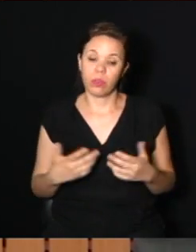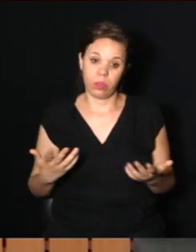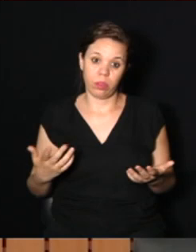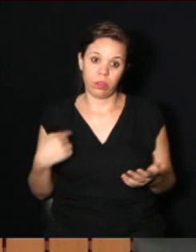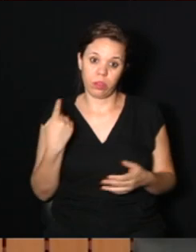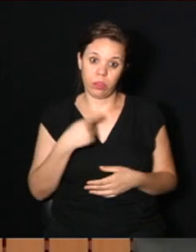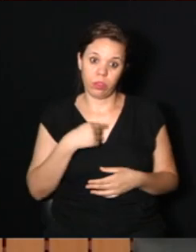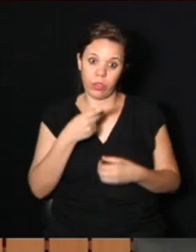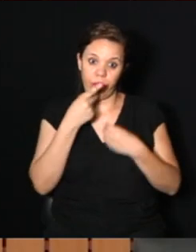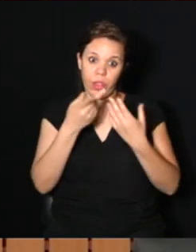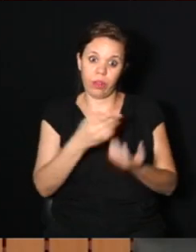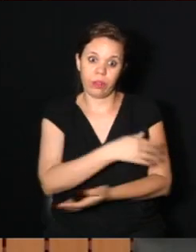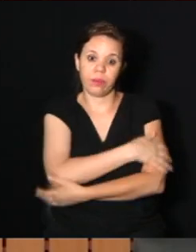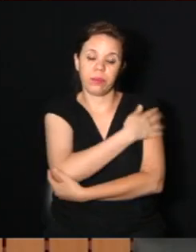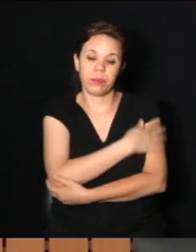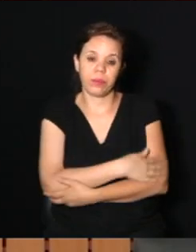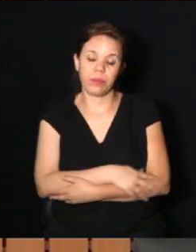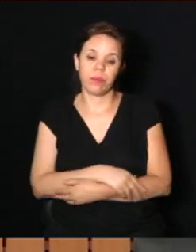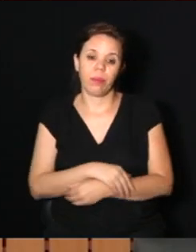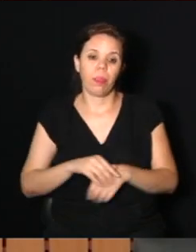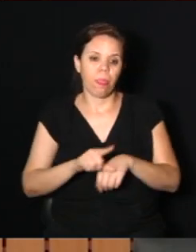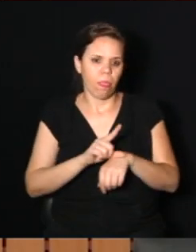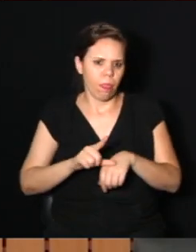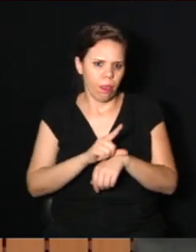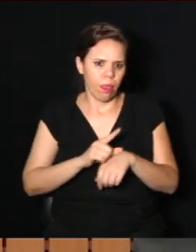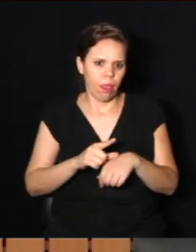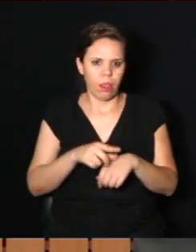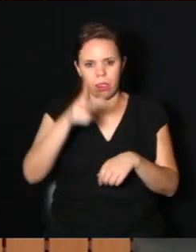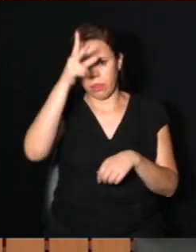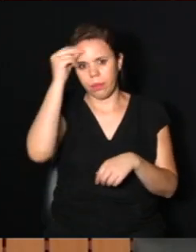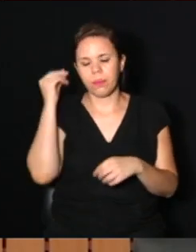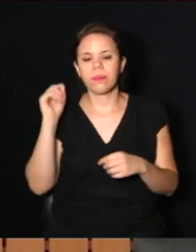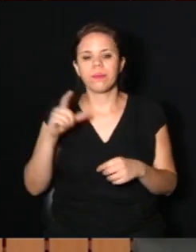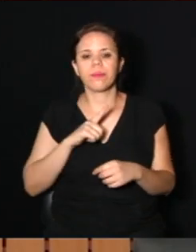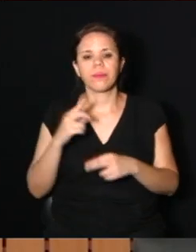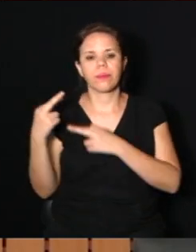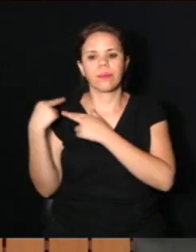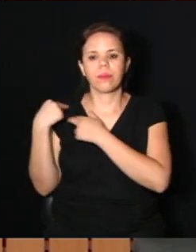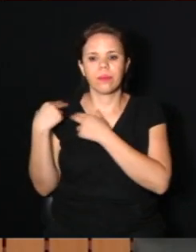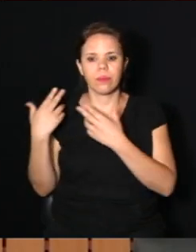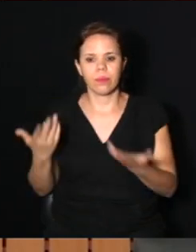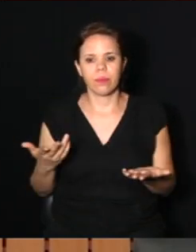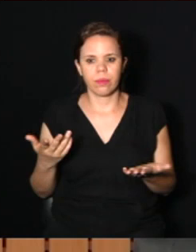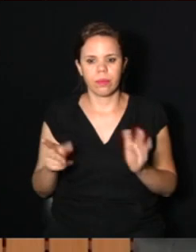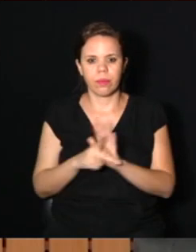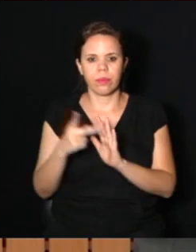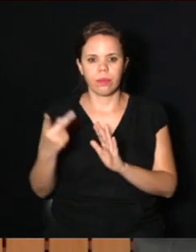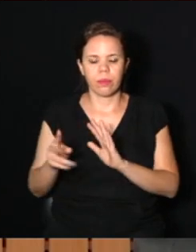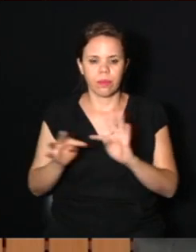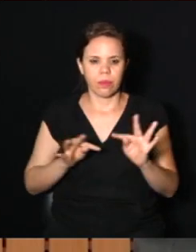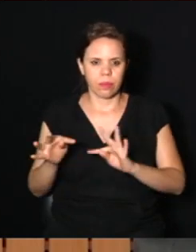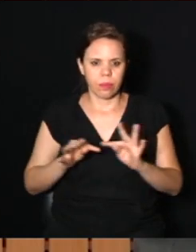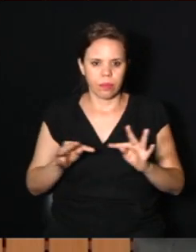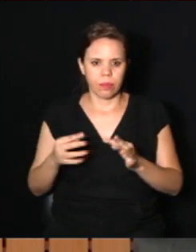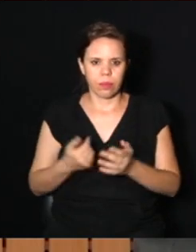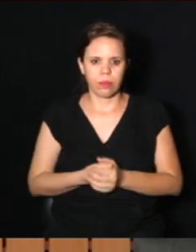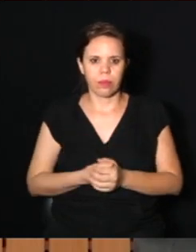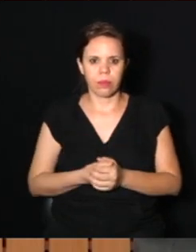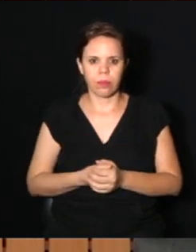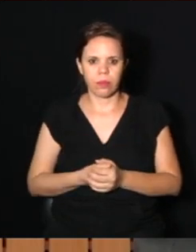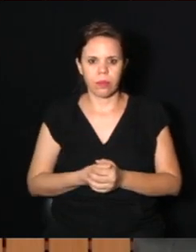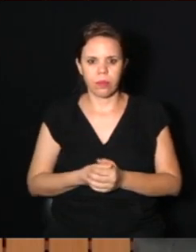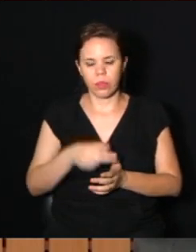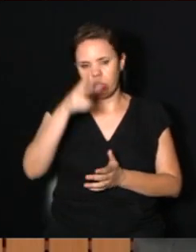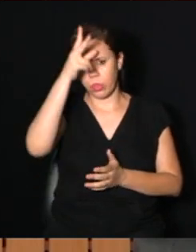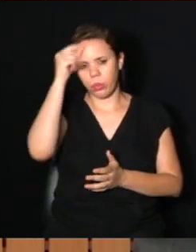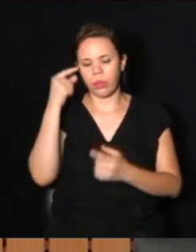gente está falando, né, do Poder Legislativo Municipal, que tem a responsabilidade, inclusive, de tratar questões que são de âmbito público,